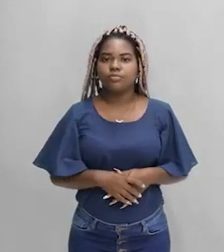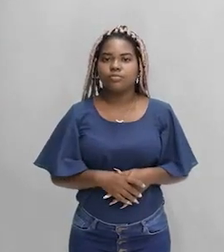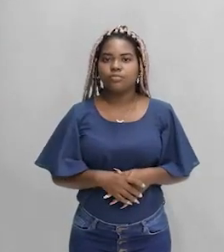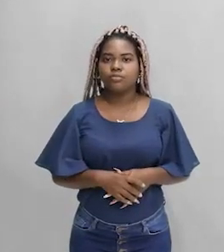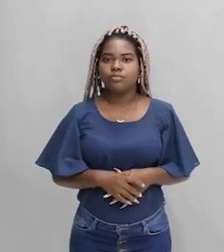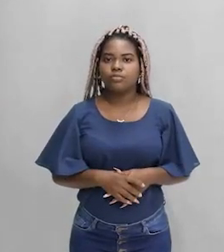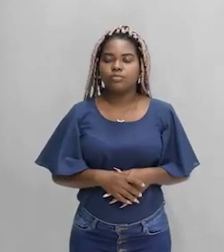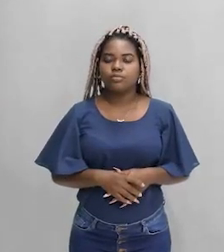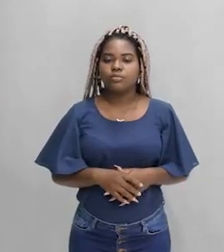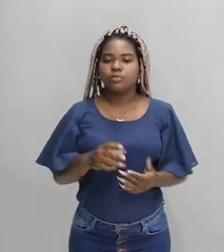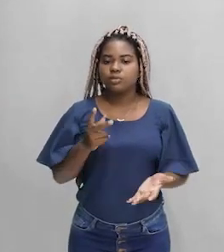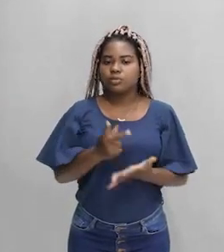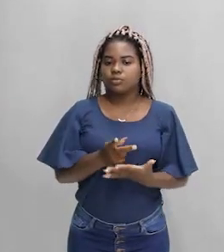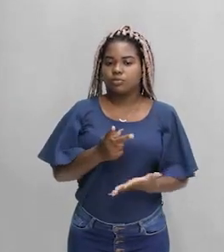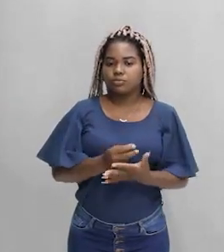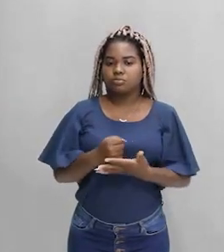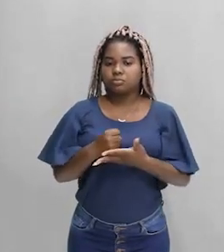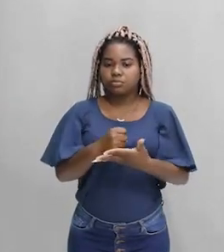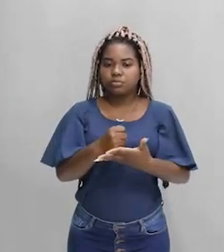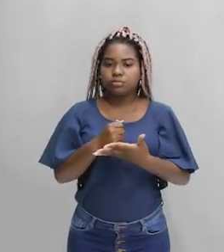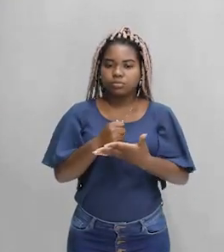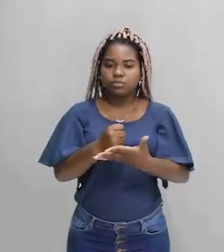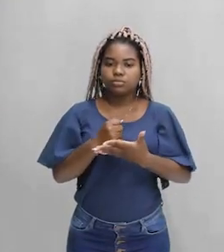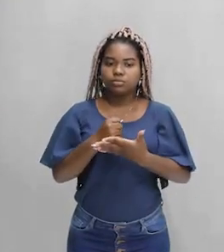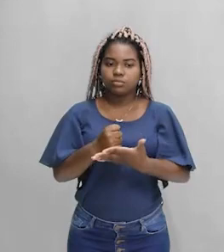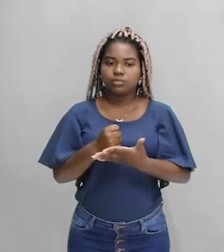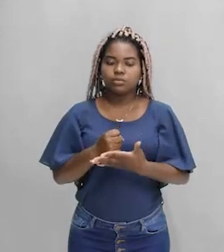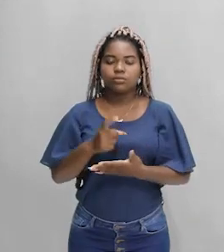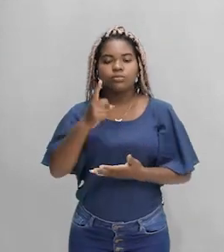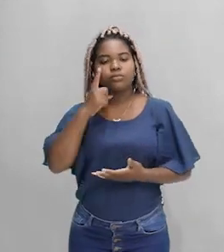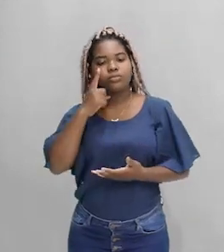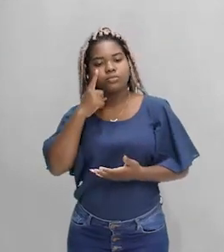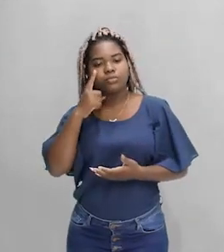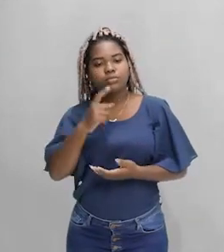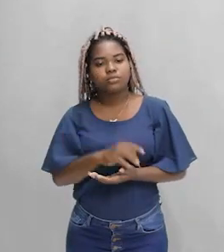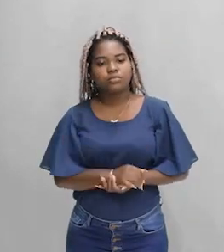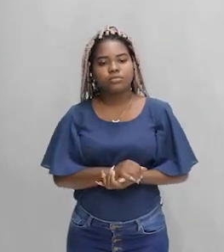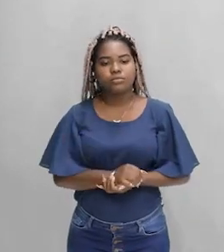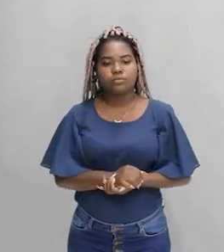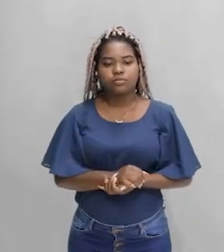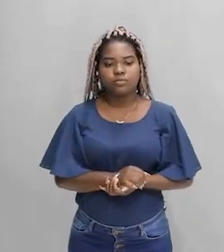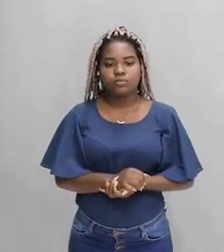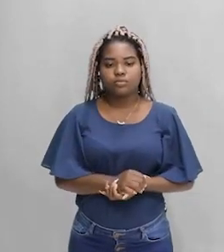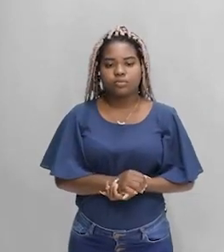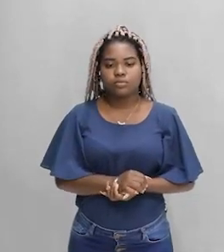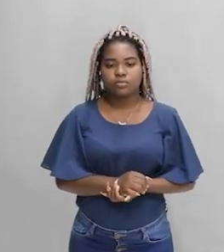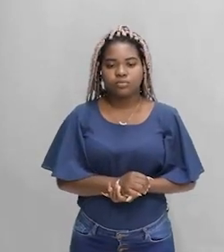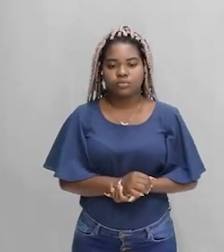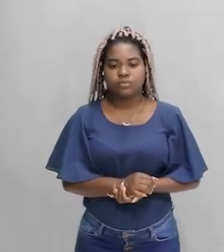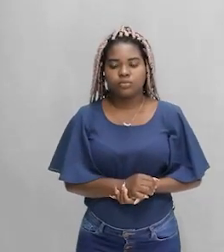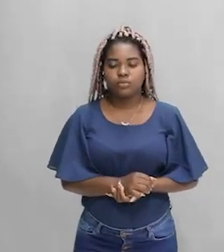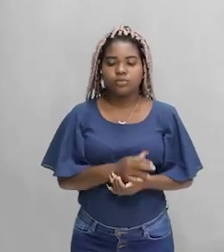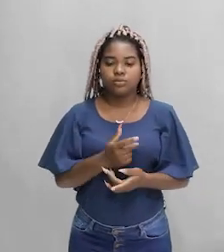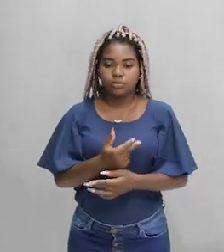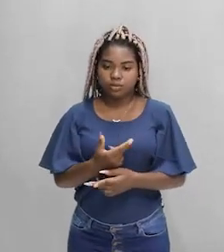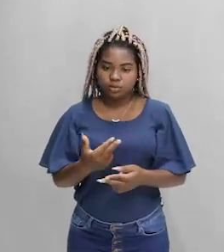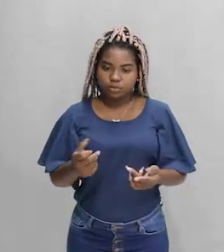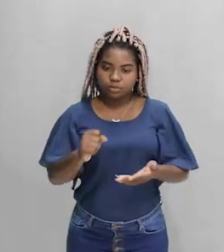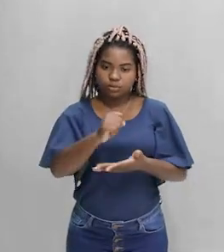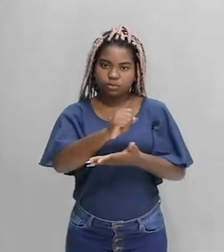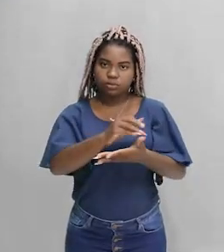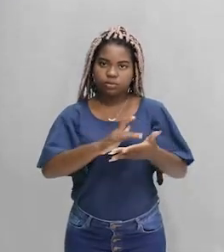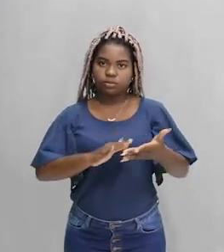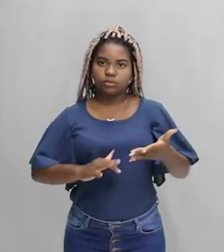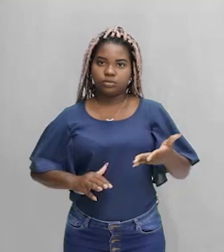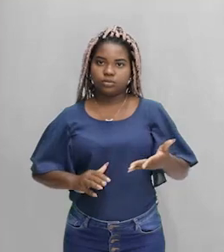nós estamos aí sempre à disposição para tirar qualquer dúvida. Temos aí uma variedade de atividades que estão